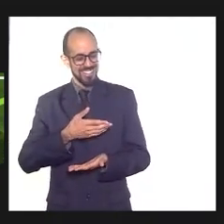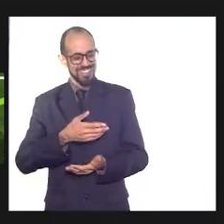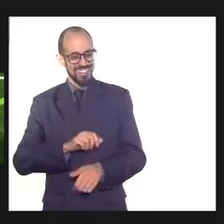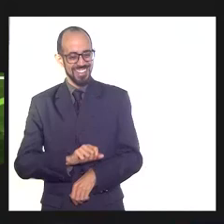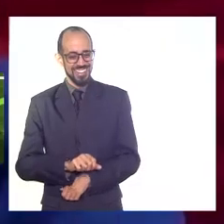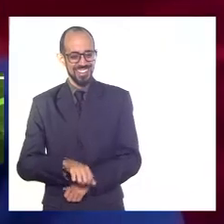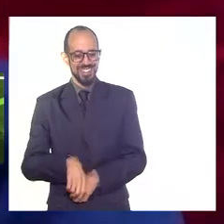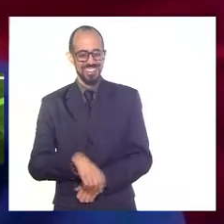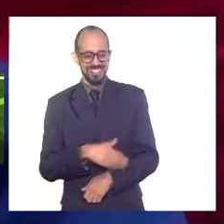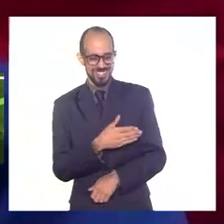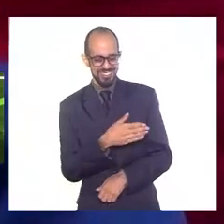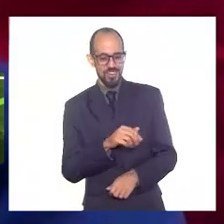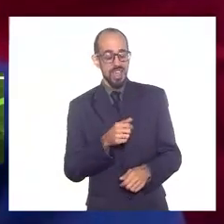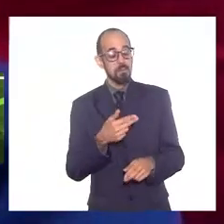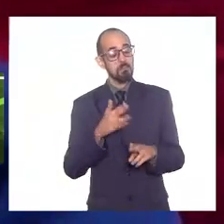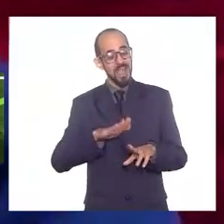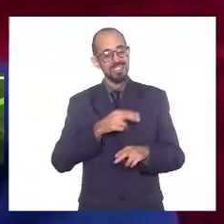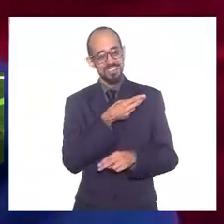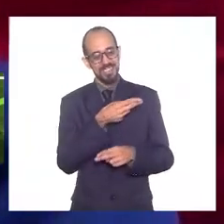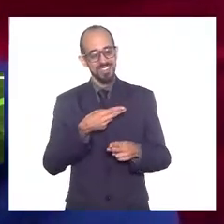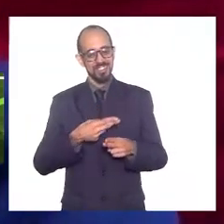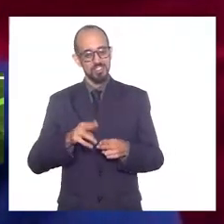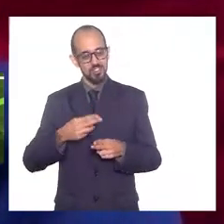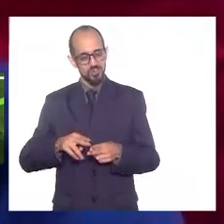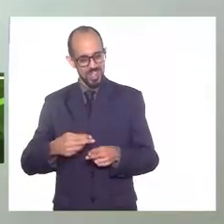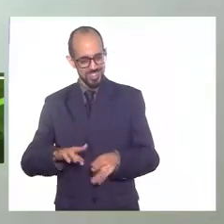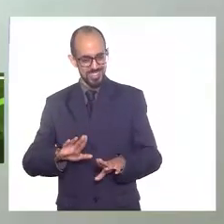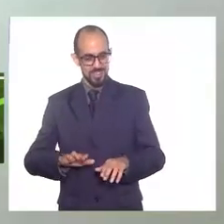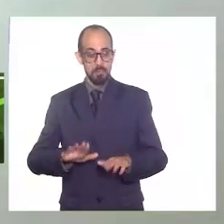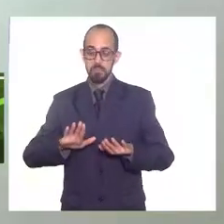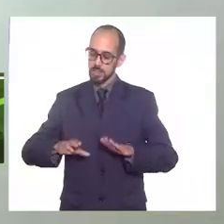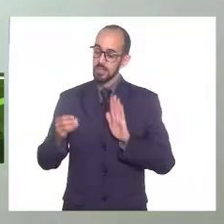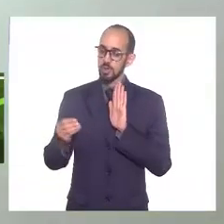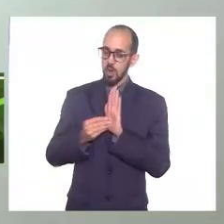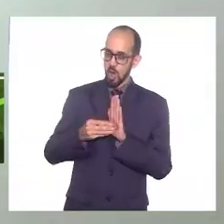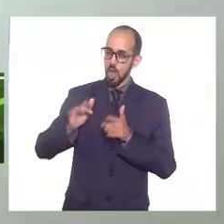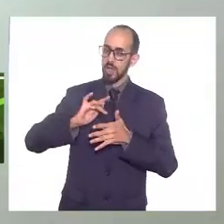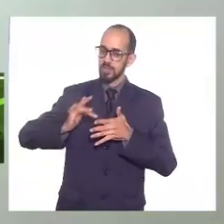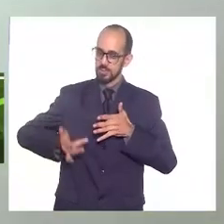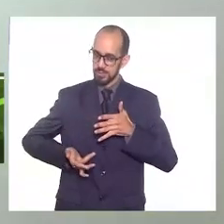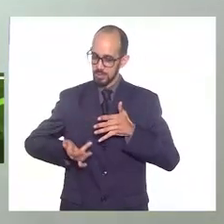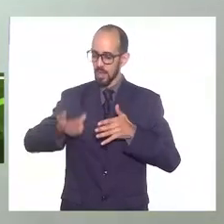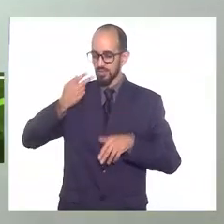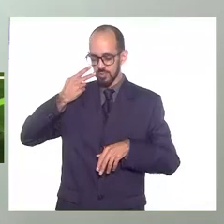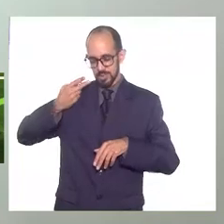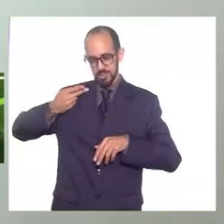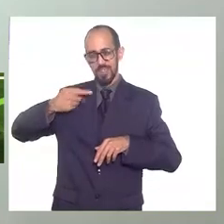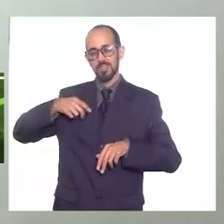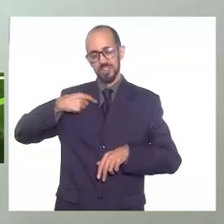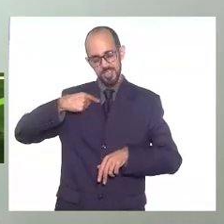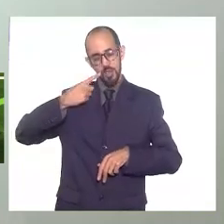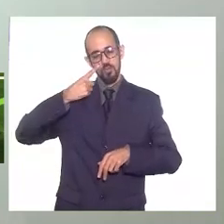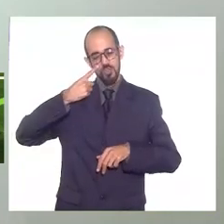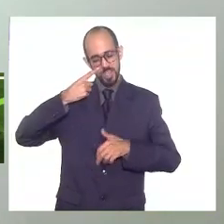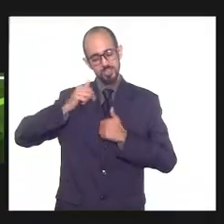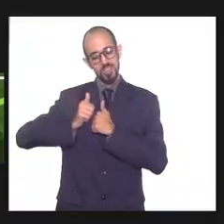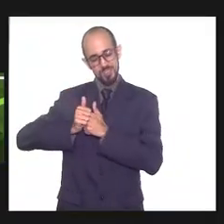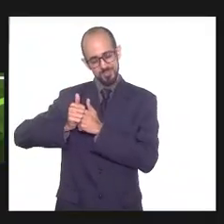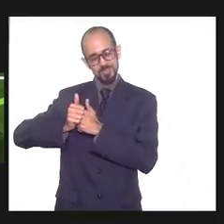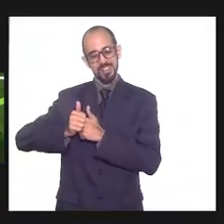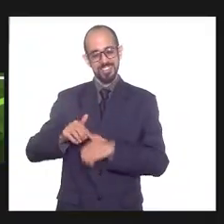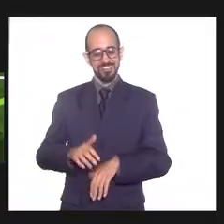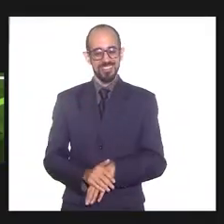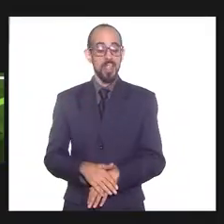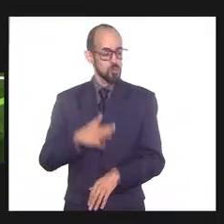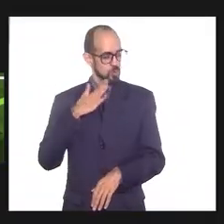então as redes sociais lá visitando que eu vejo acompanhe